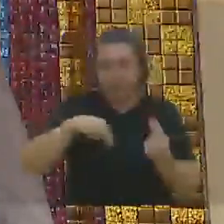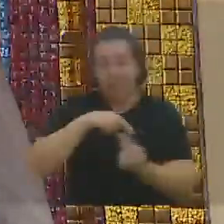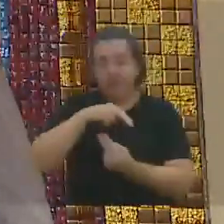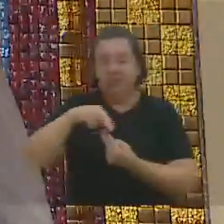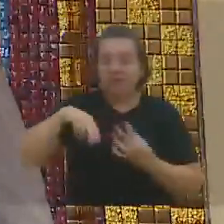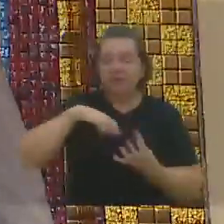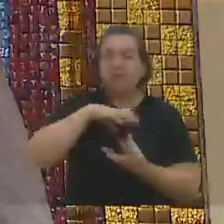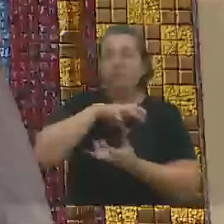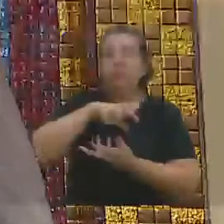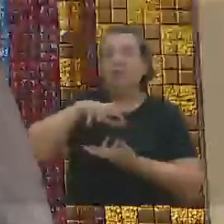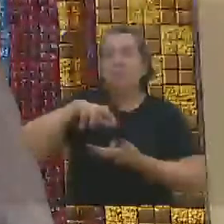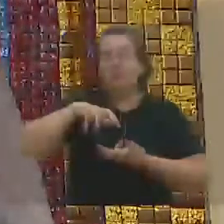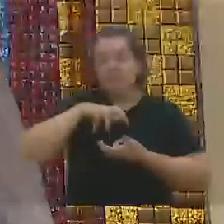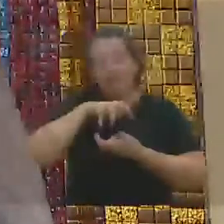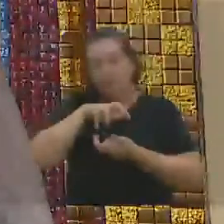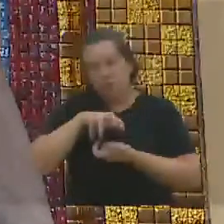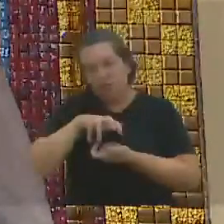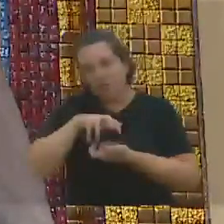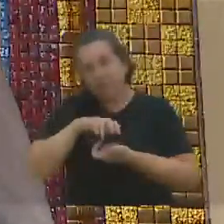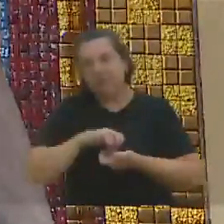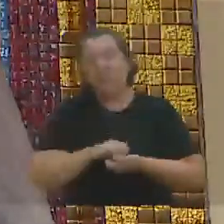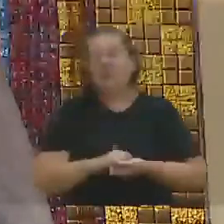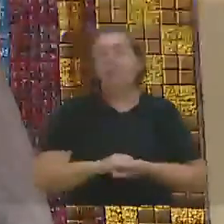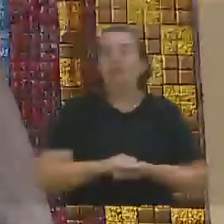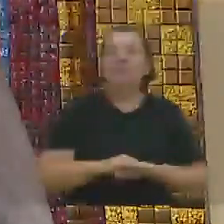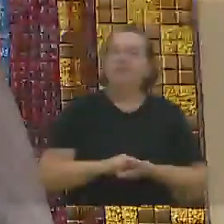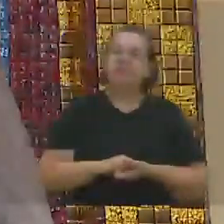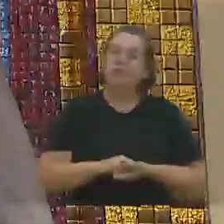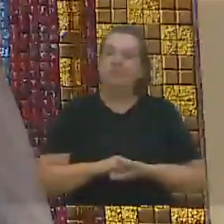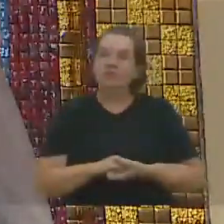vosso nome por todo o